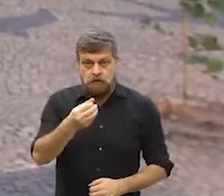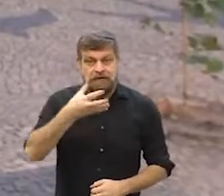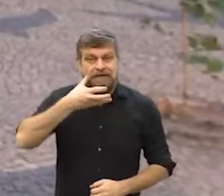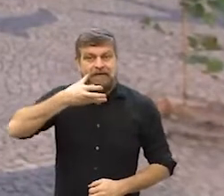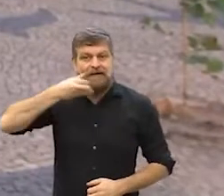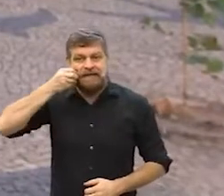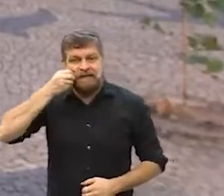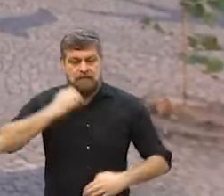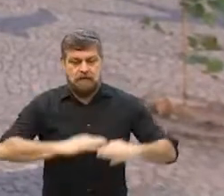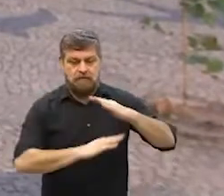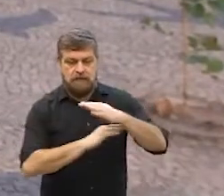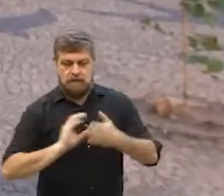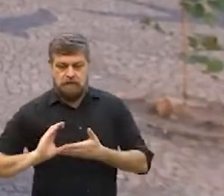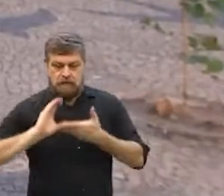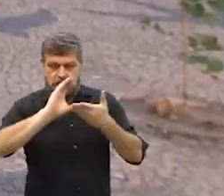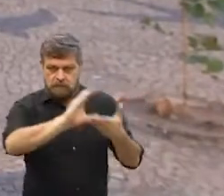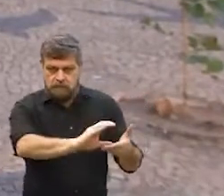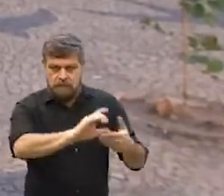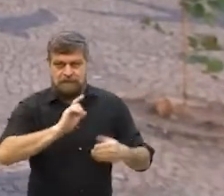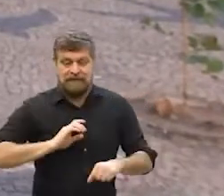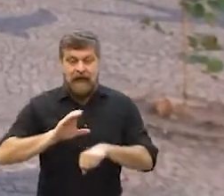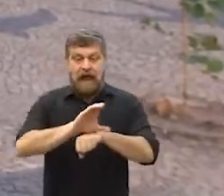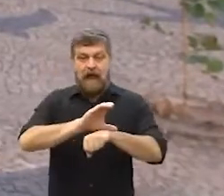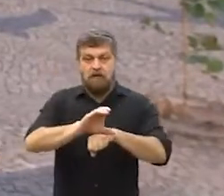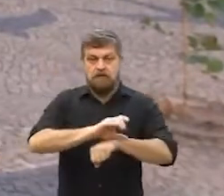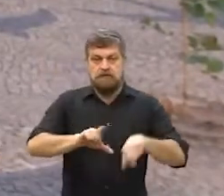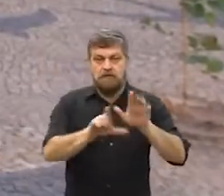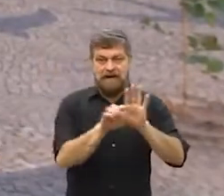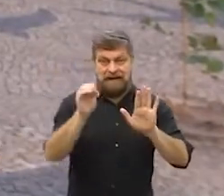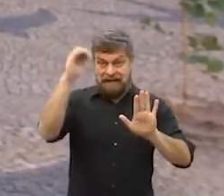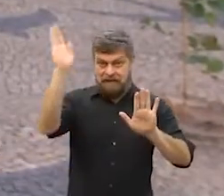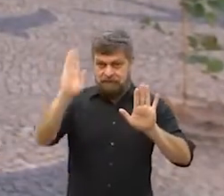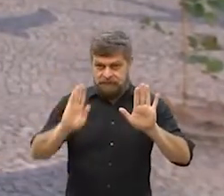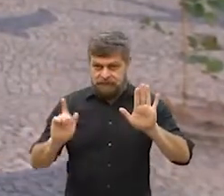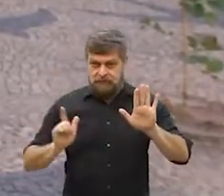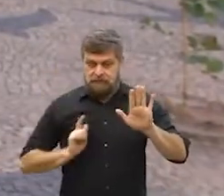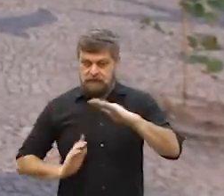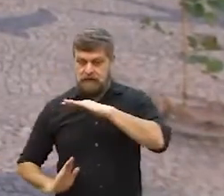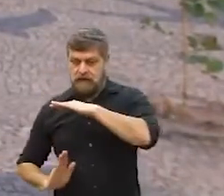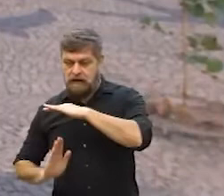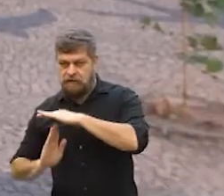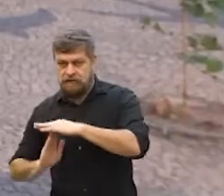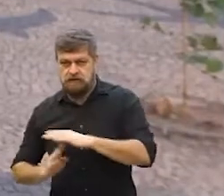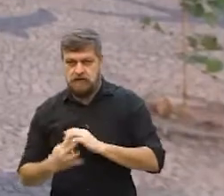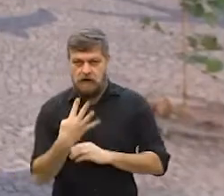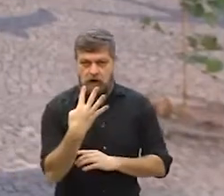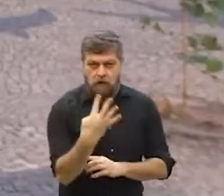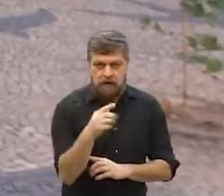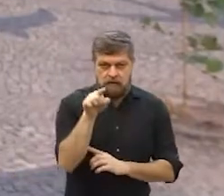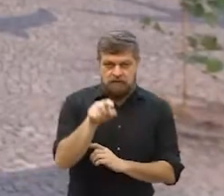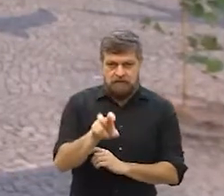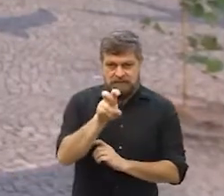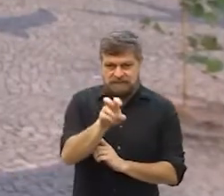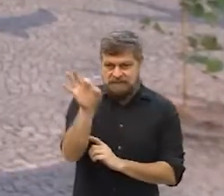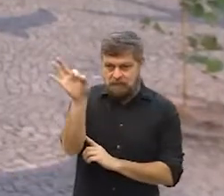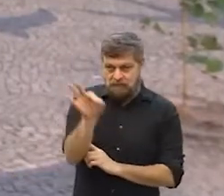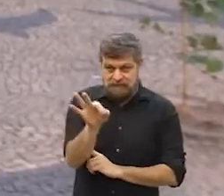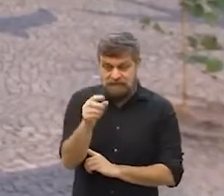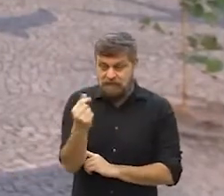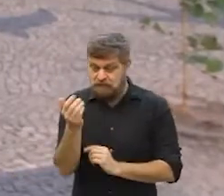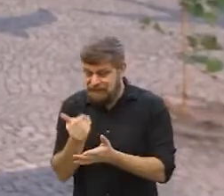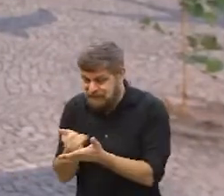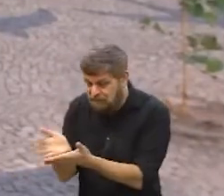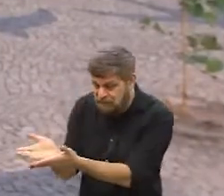do Poder Legislativo é definido pela constituição federal e limitado a quatro e meio por cento